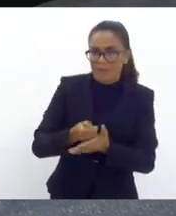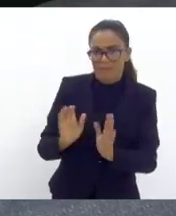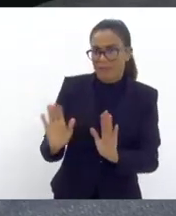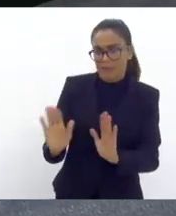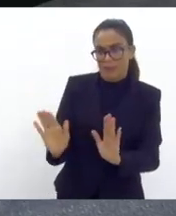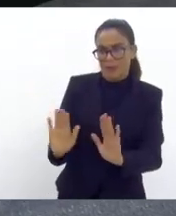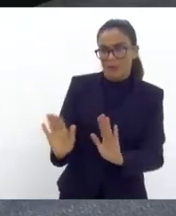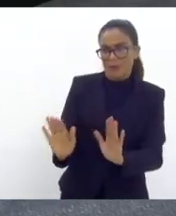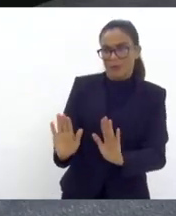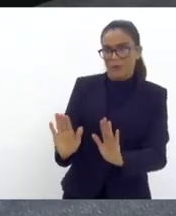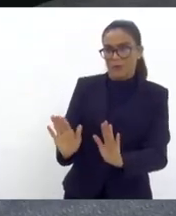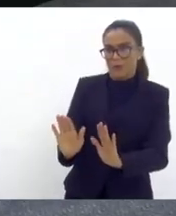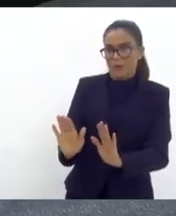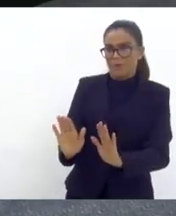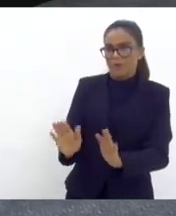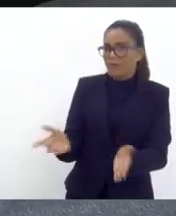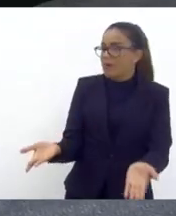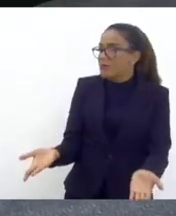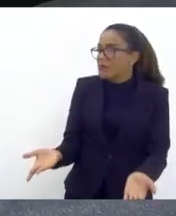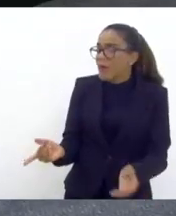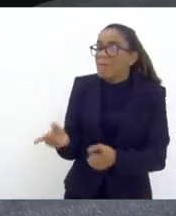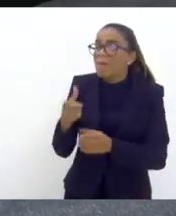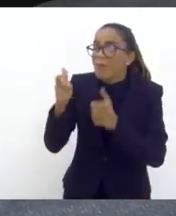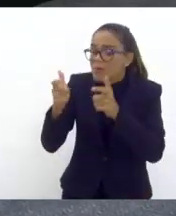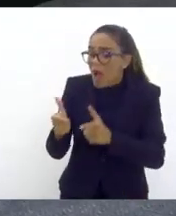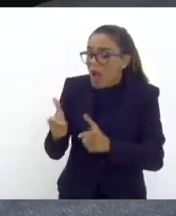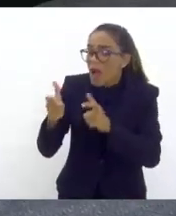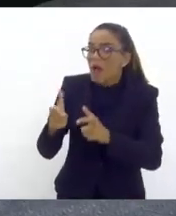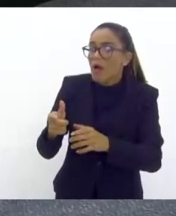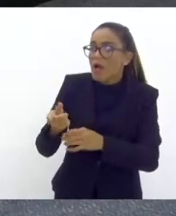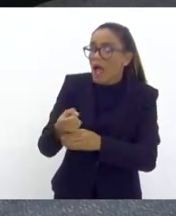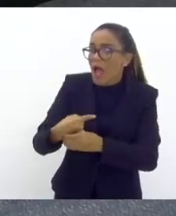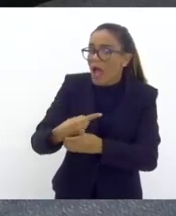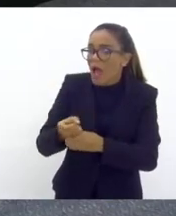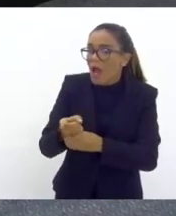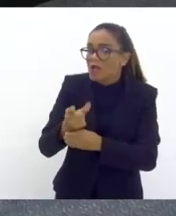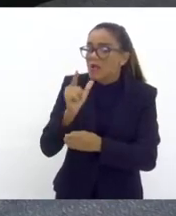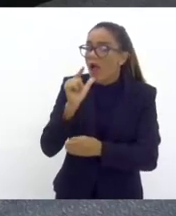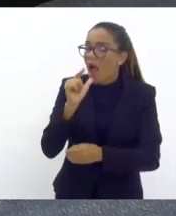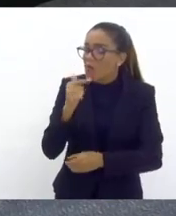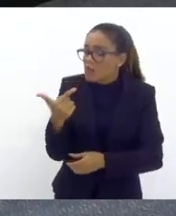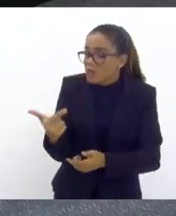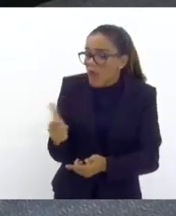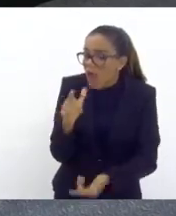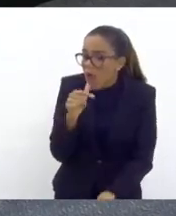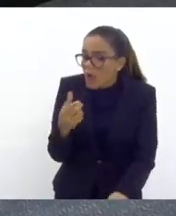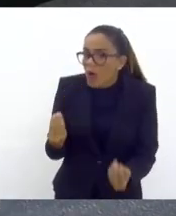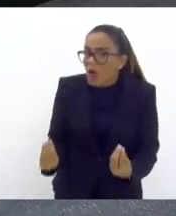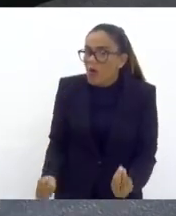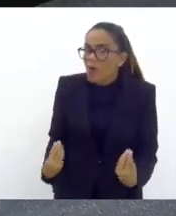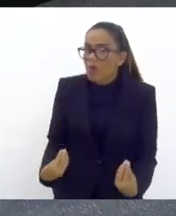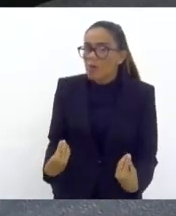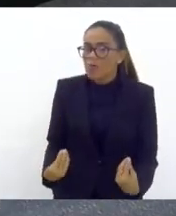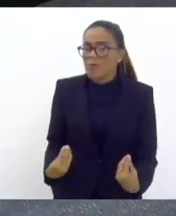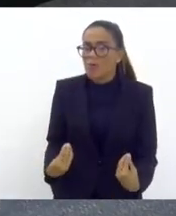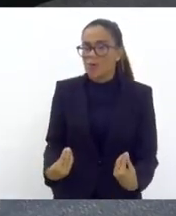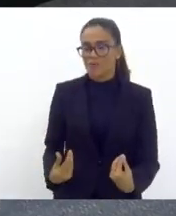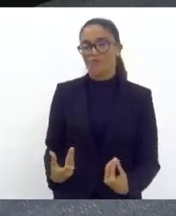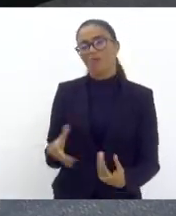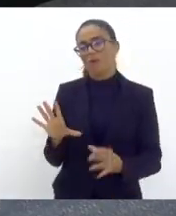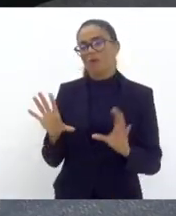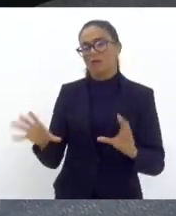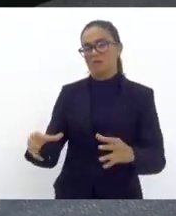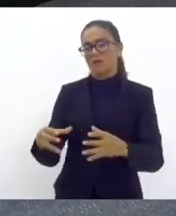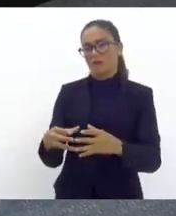do Consumidor nosso eu falei claro estão botando água tem o negócio eu coloquei Drone Então essa essa comissão